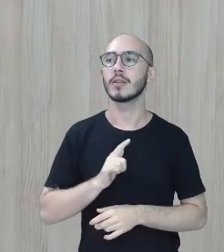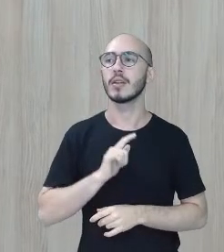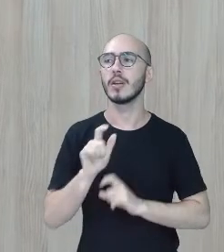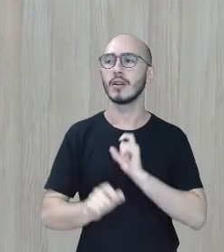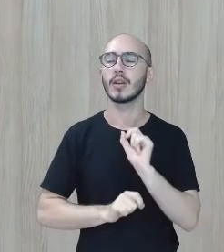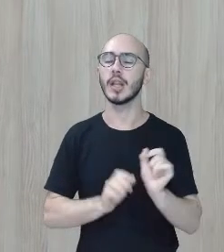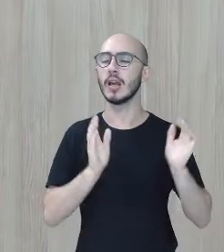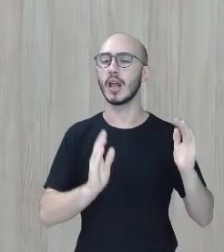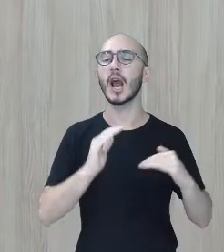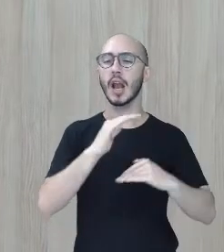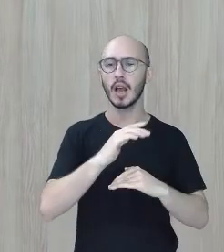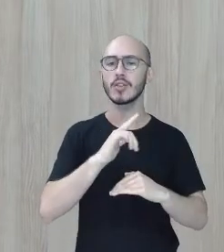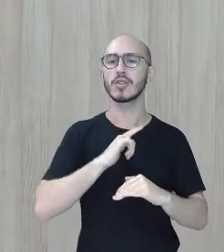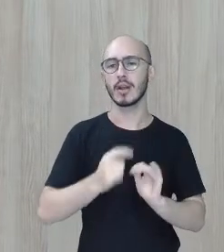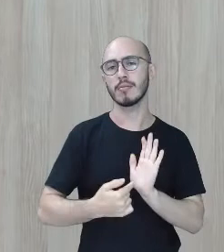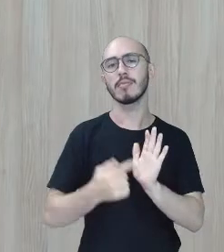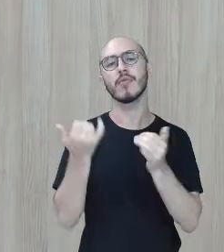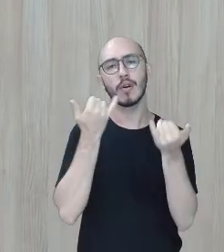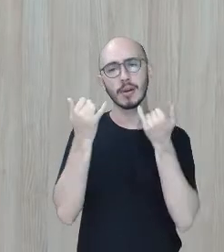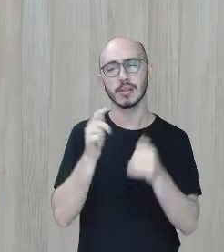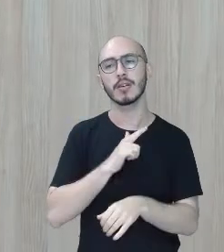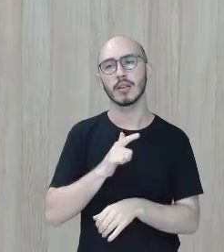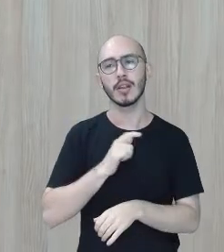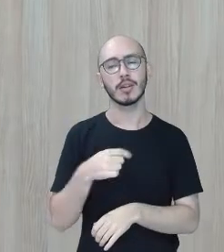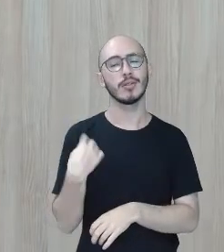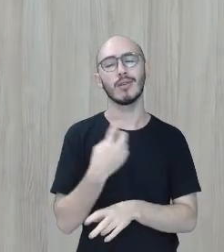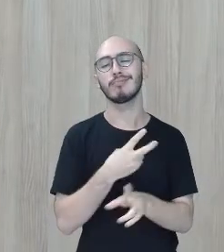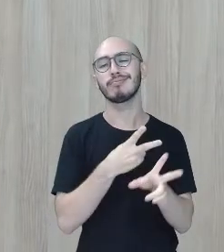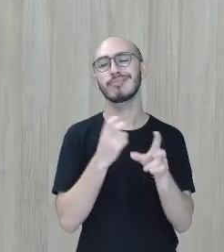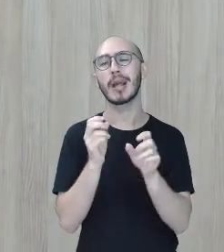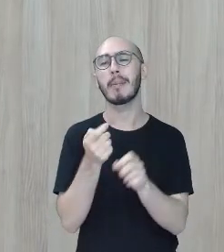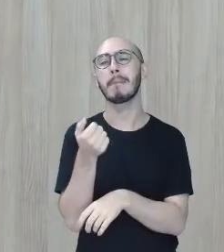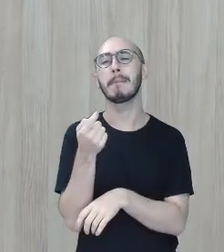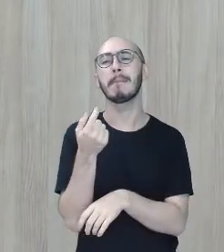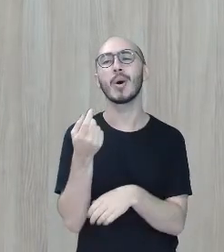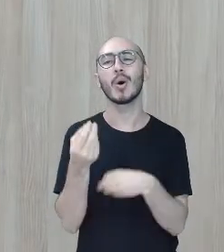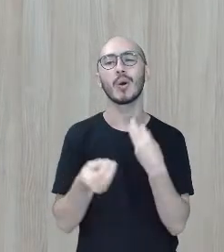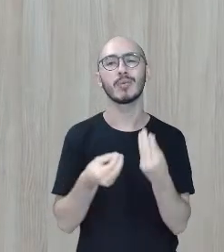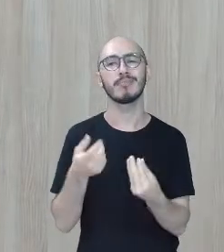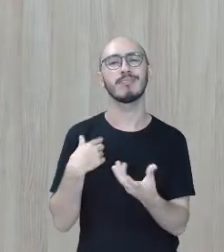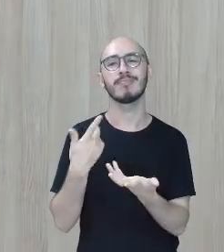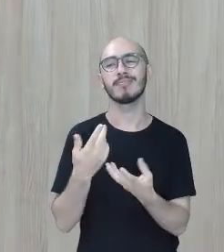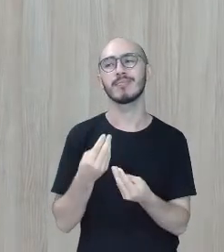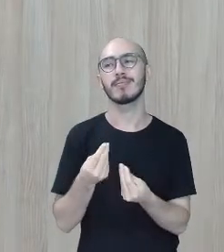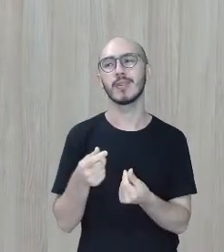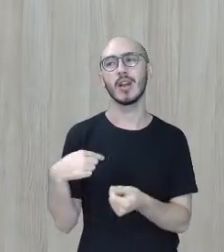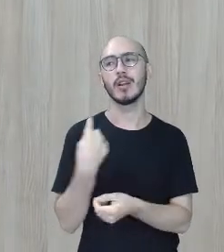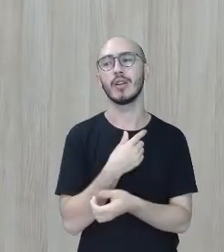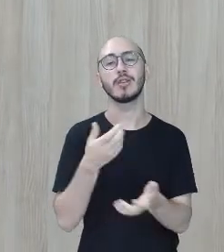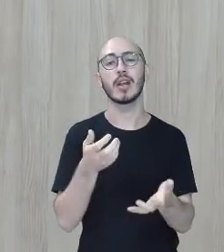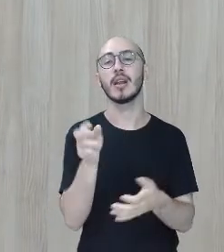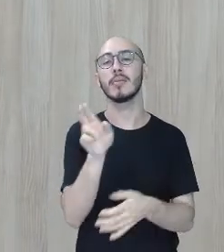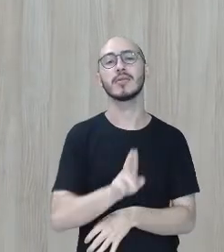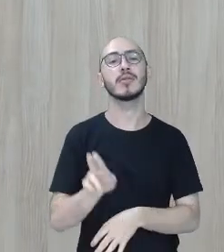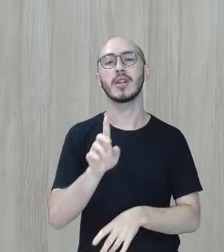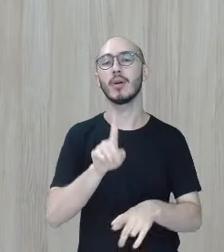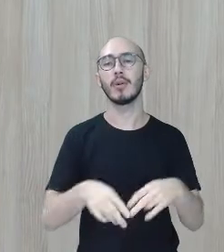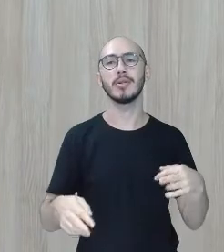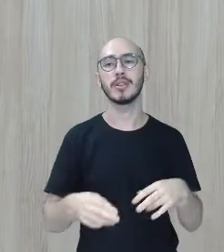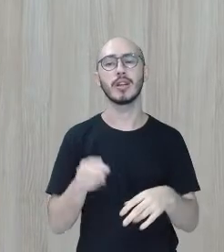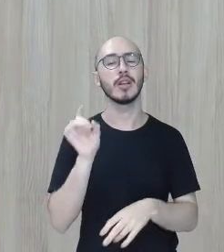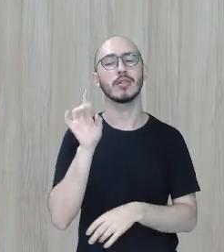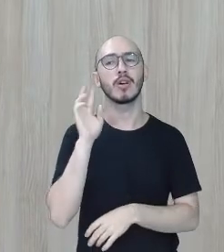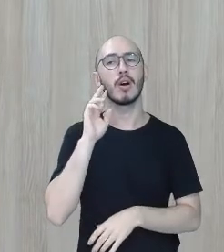nas embalagens, coisas que não percebemos muito, não nos atrai. Às vezes nós queremos aquele objeto, nós vamos